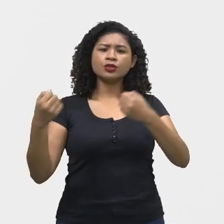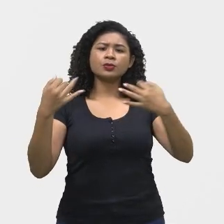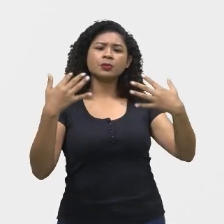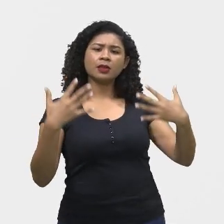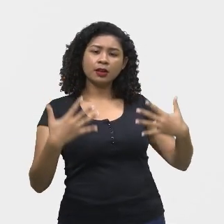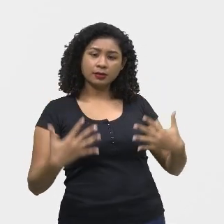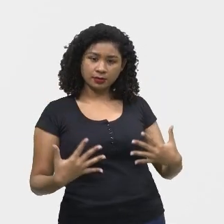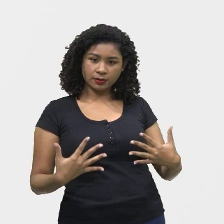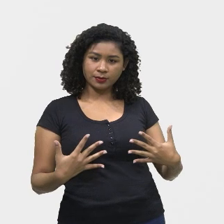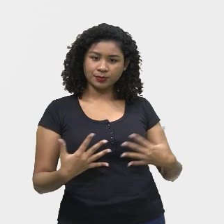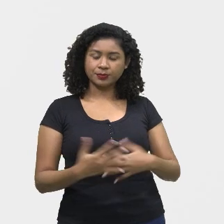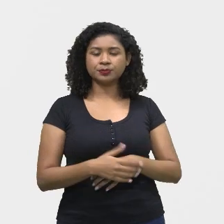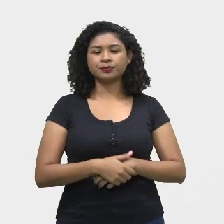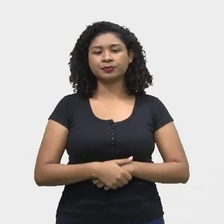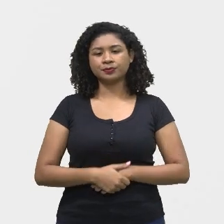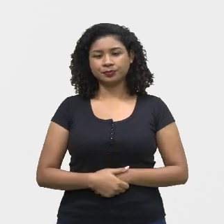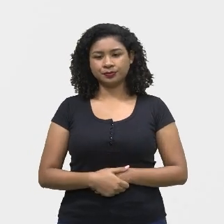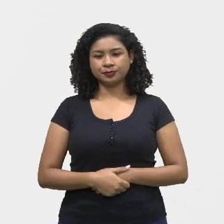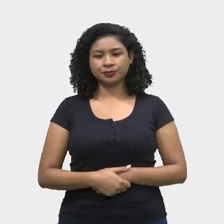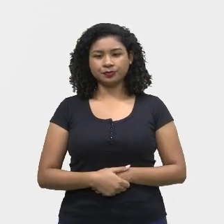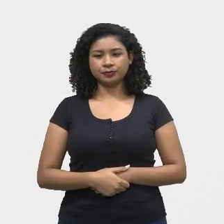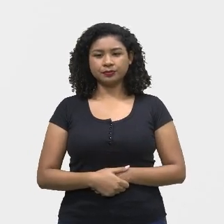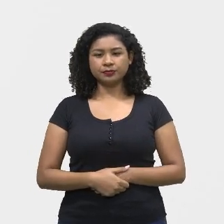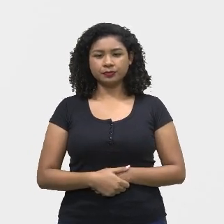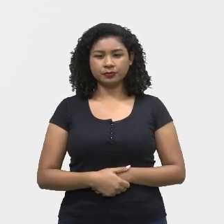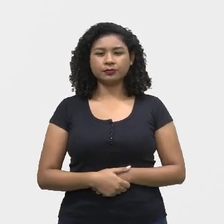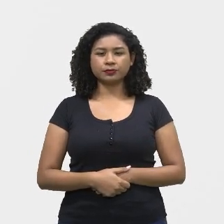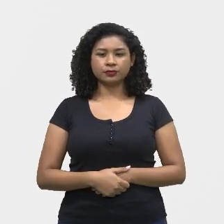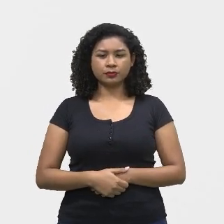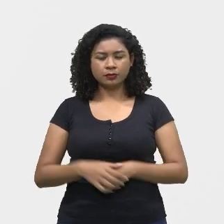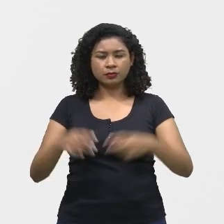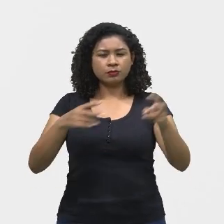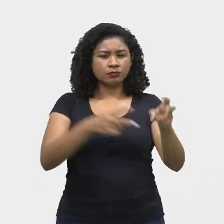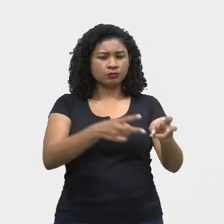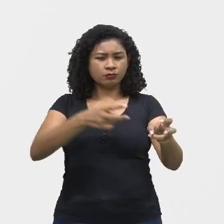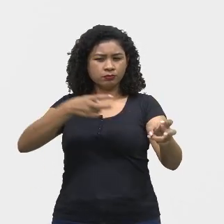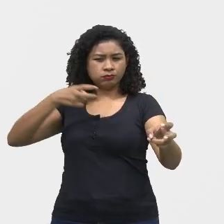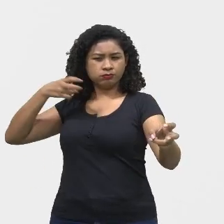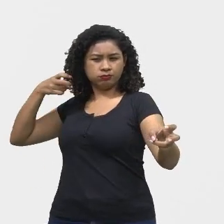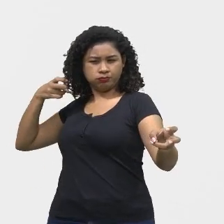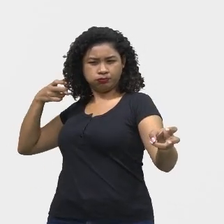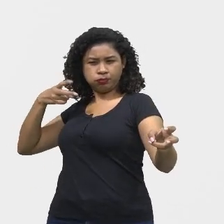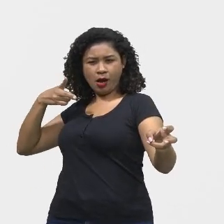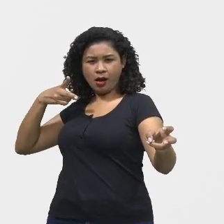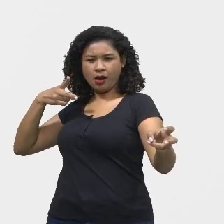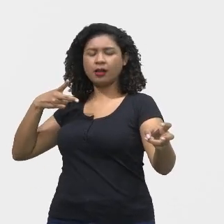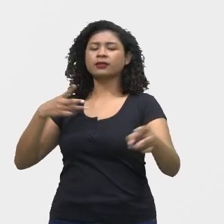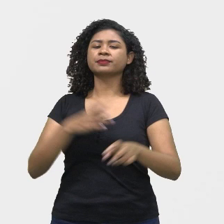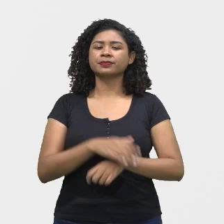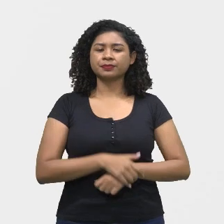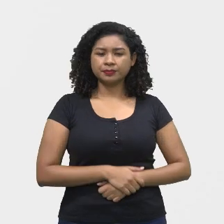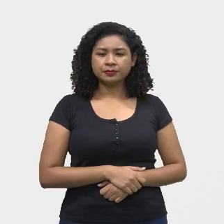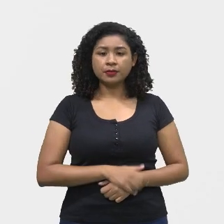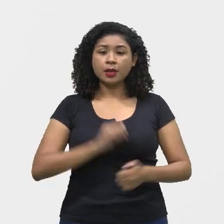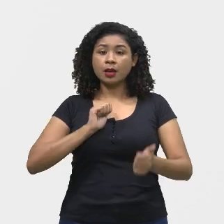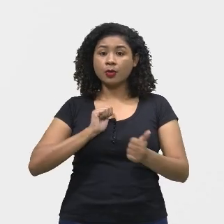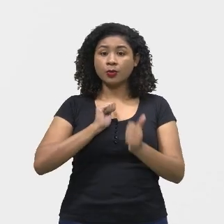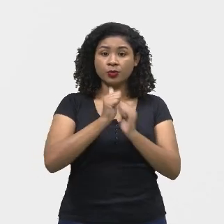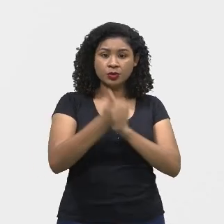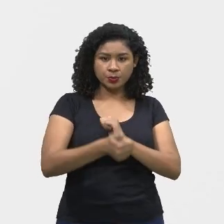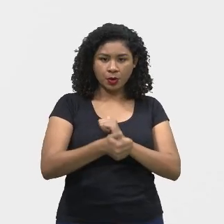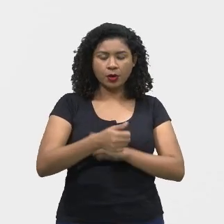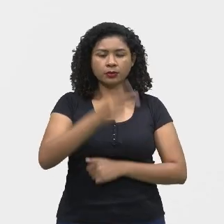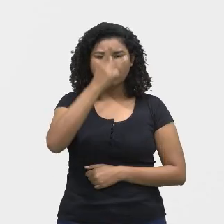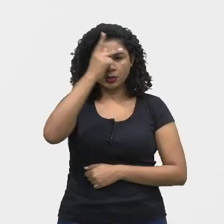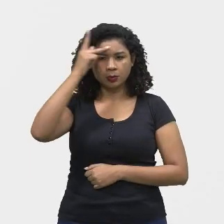é o seguinte: o tiro com arco, também chamado de arco e flecha, é um esporte em que